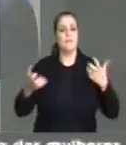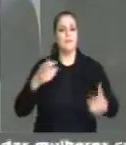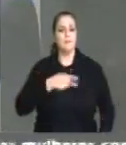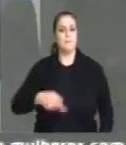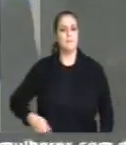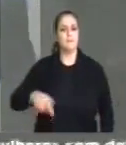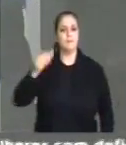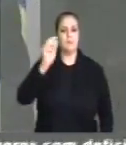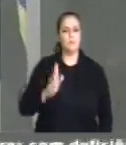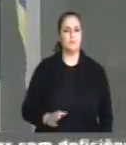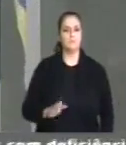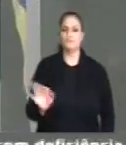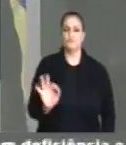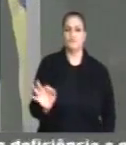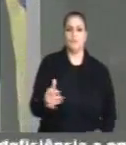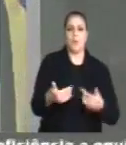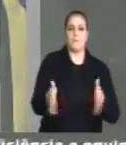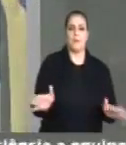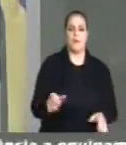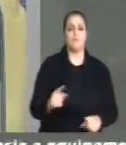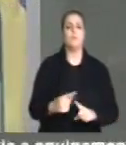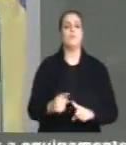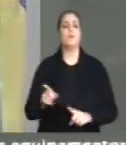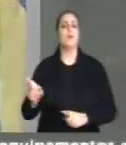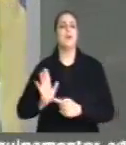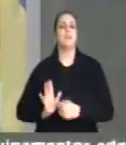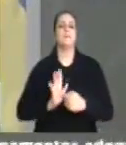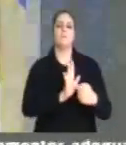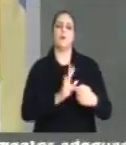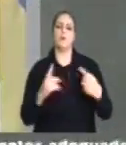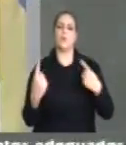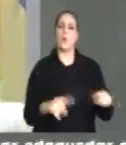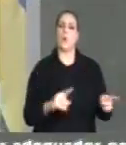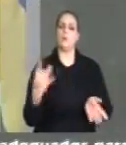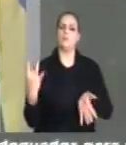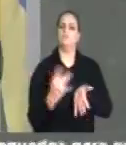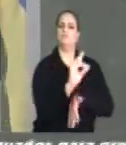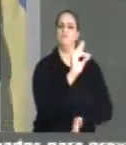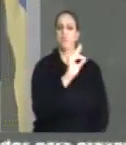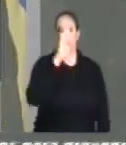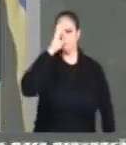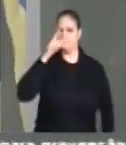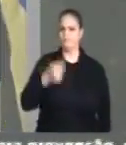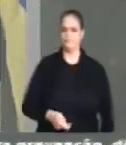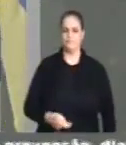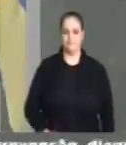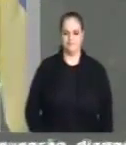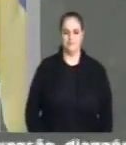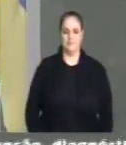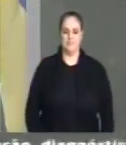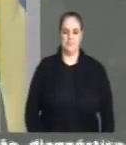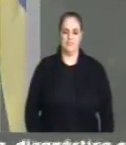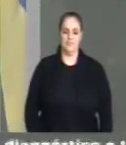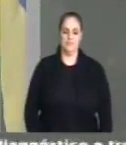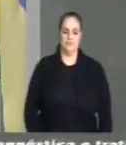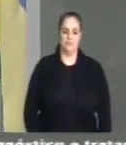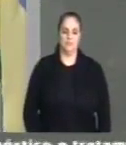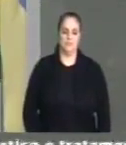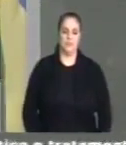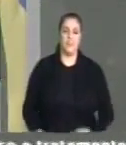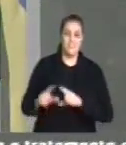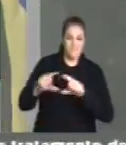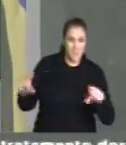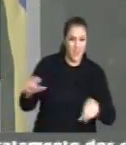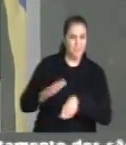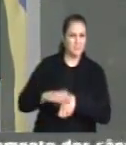República, como forma de repúdio ao regime militar. Uma frase também que marcou milhões de